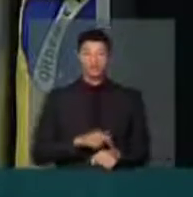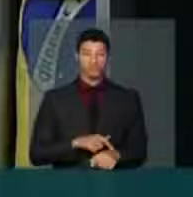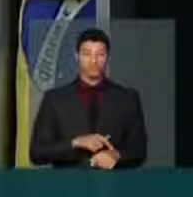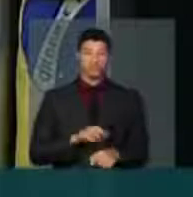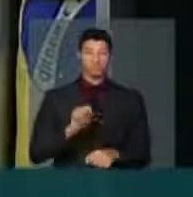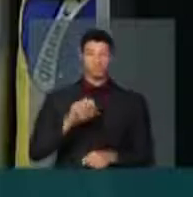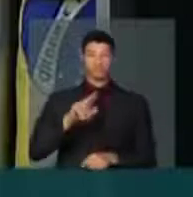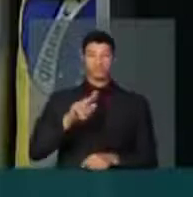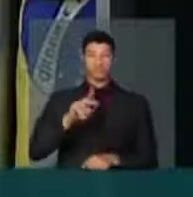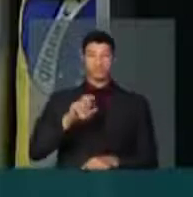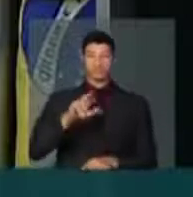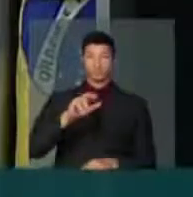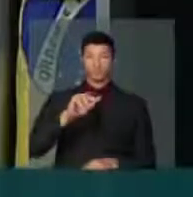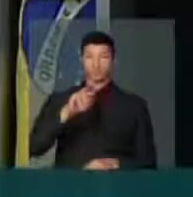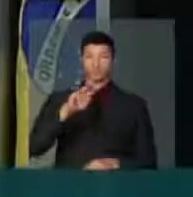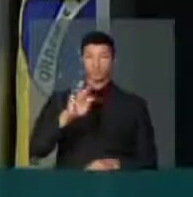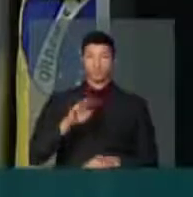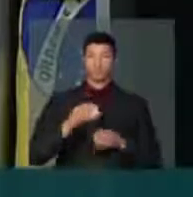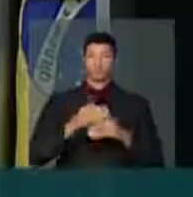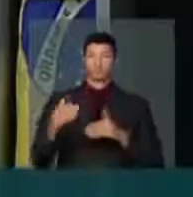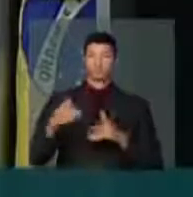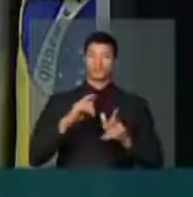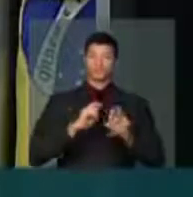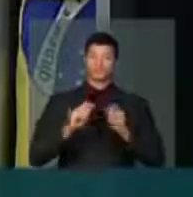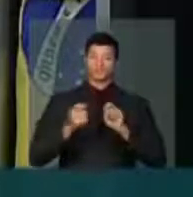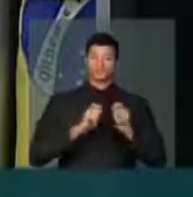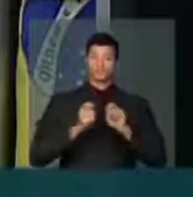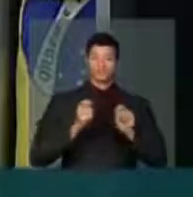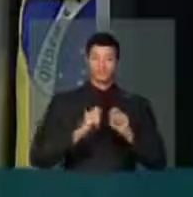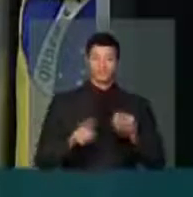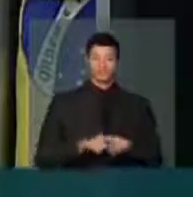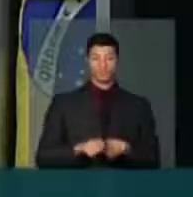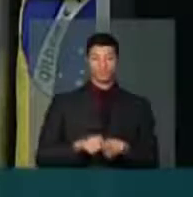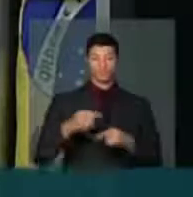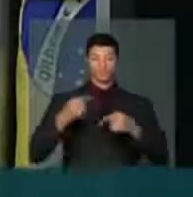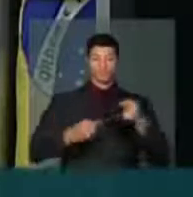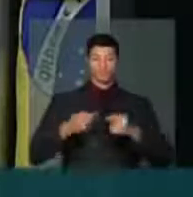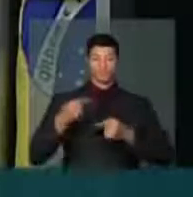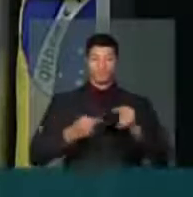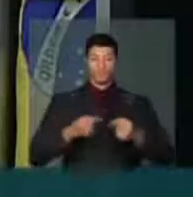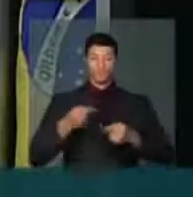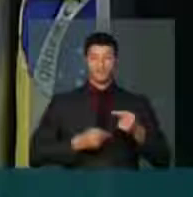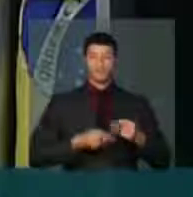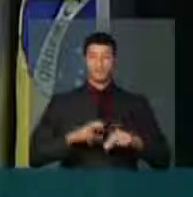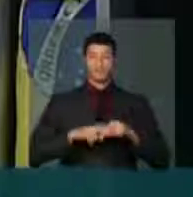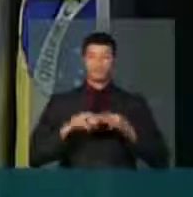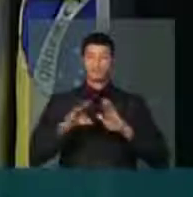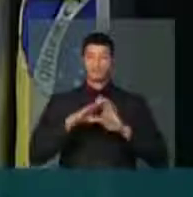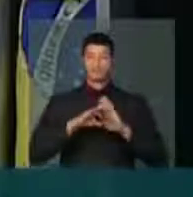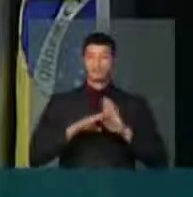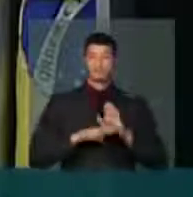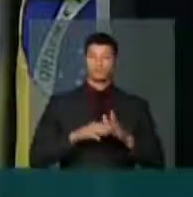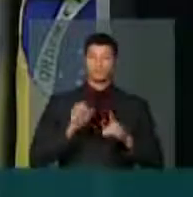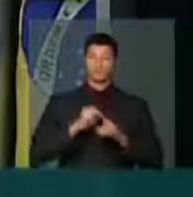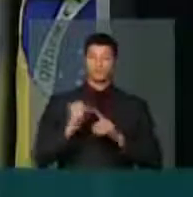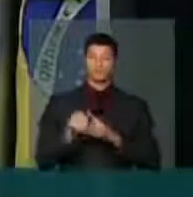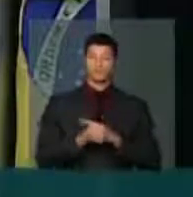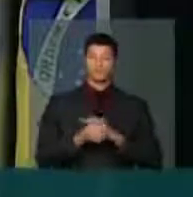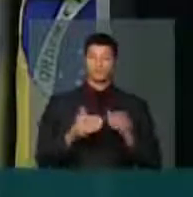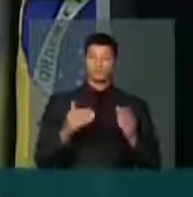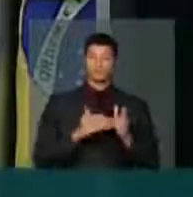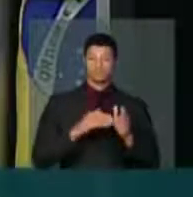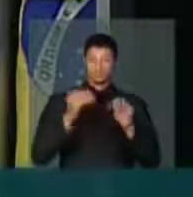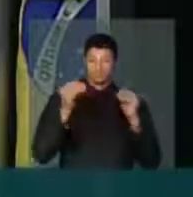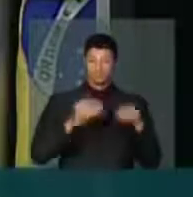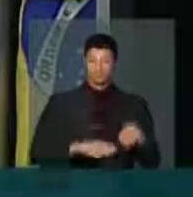grave crise, que se espalha pela economia, pela política, por programas sociais e